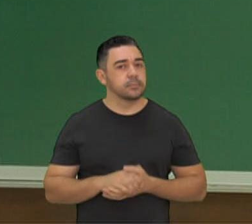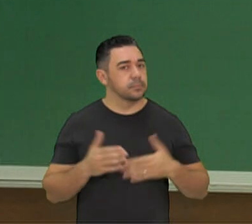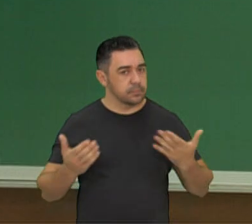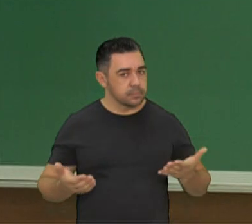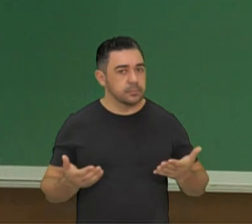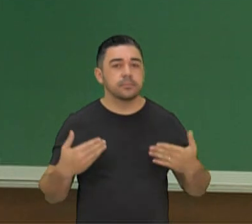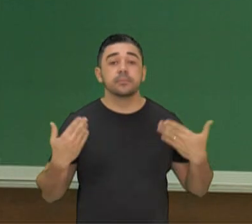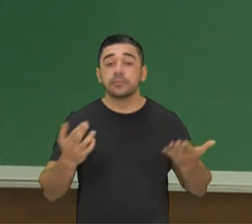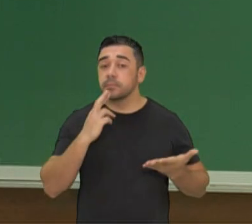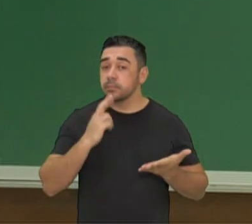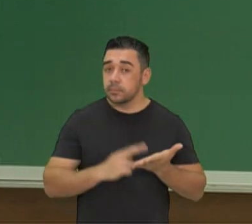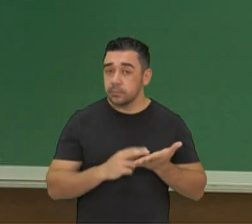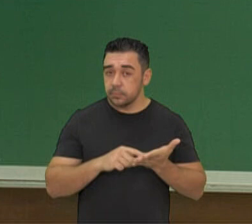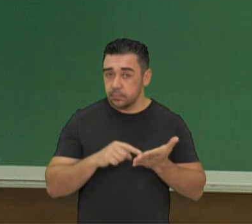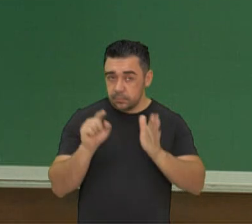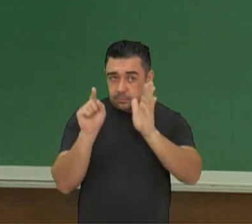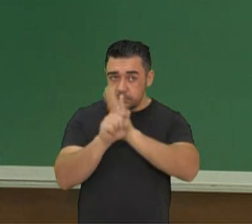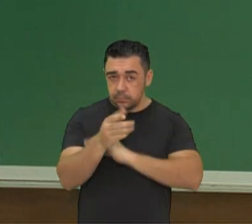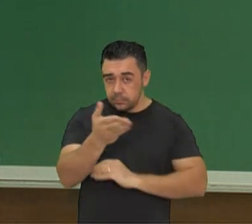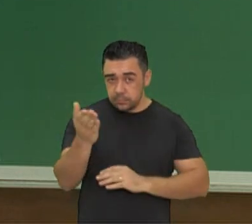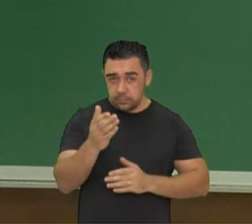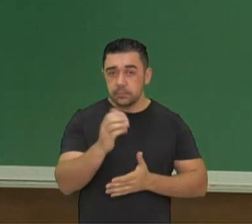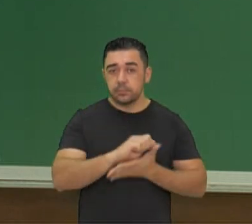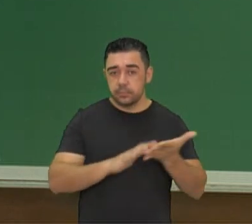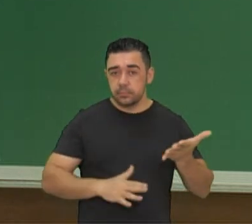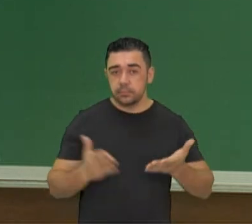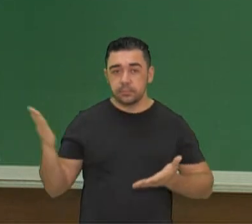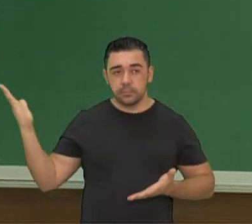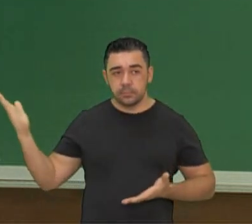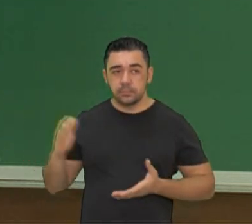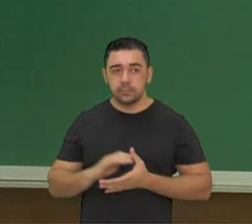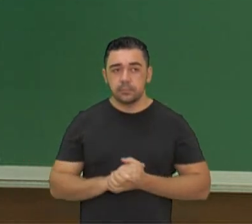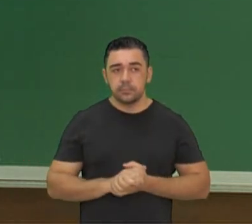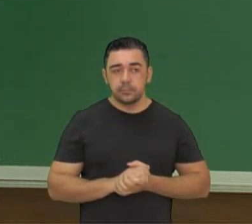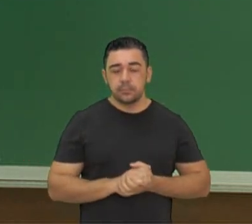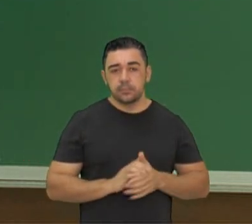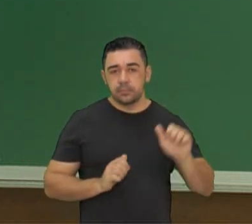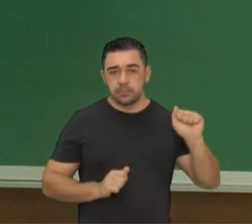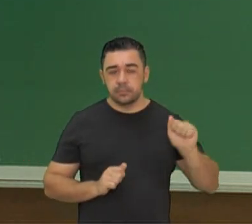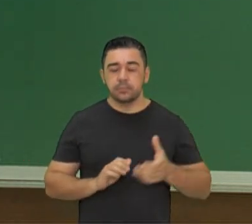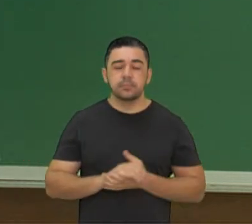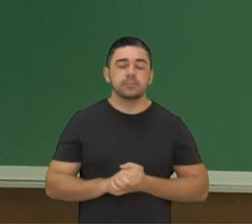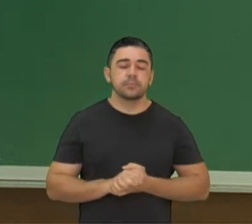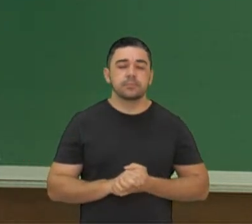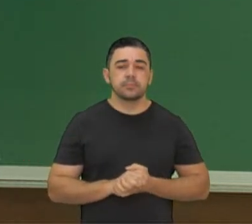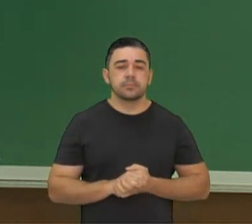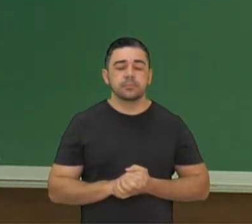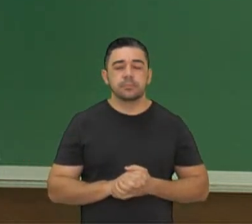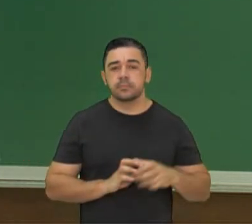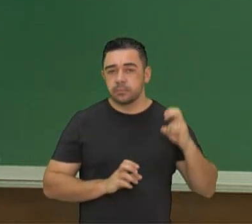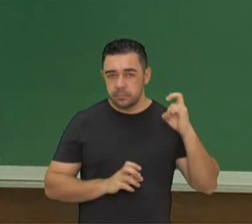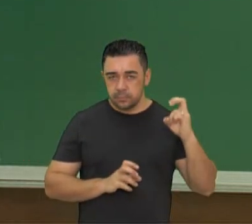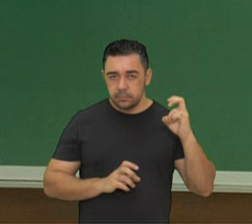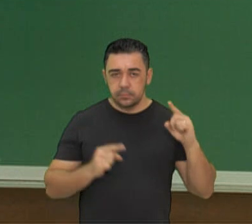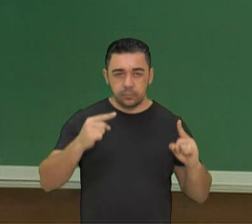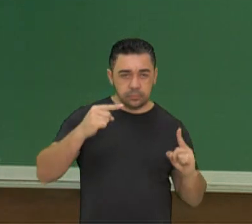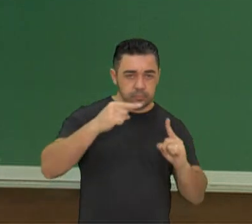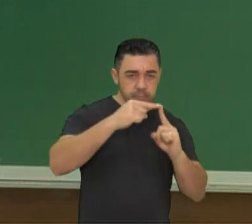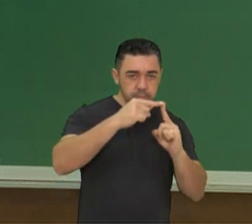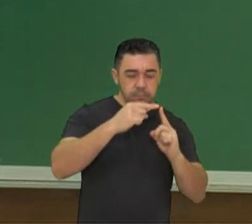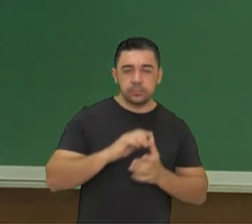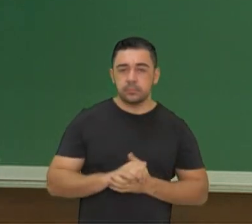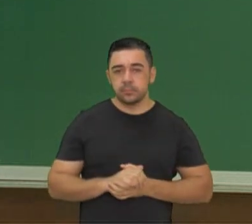Então, qual é a resposta para o nosso quiz? Vamos dar uma olhadinha. A letra A eu tenho 1, 2, 3, 4, 5 vértices.